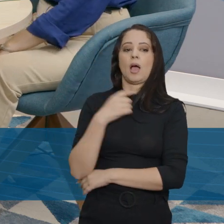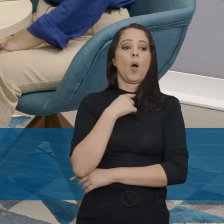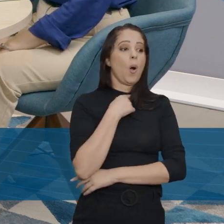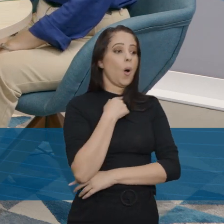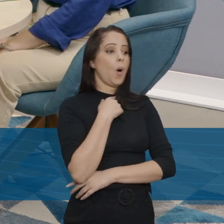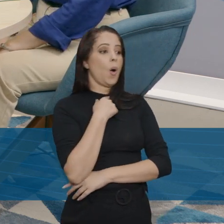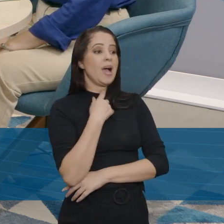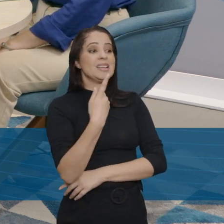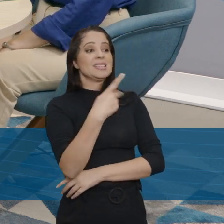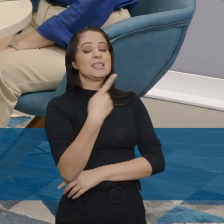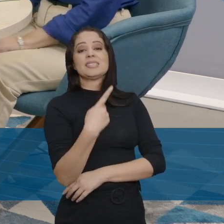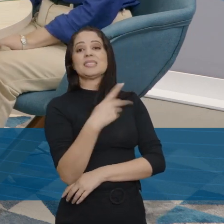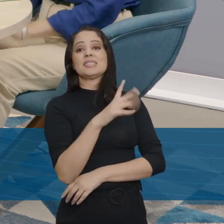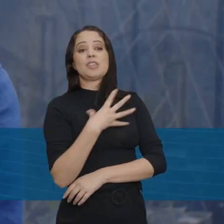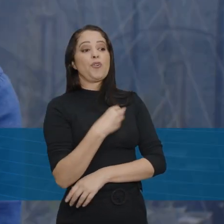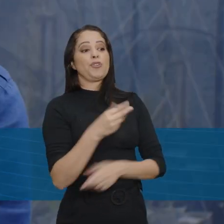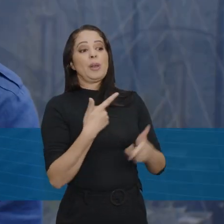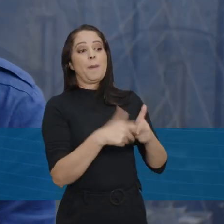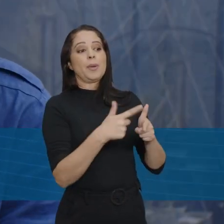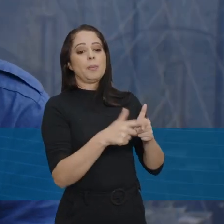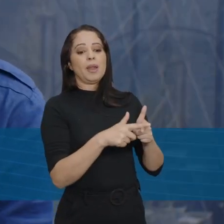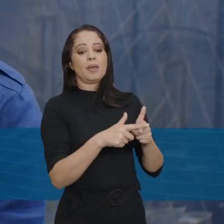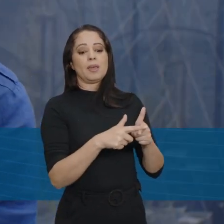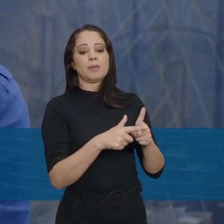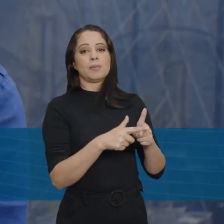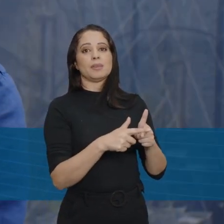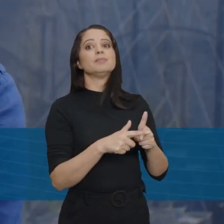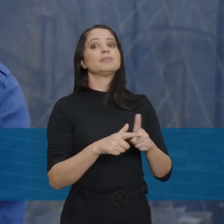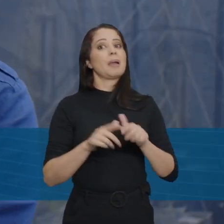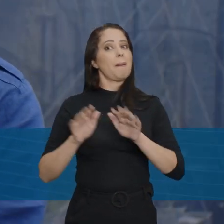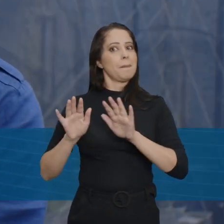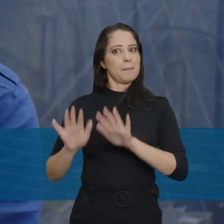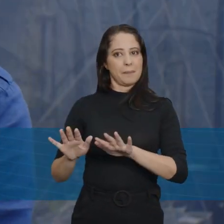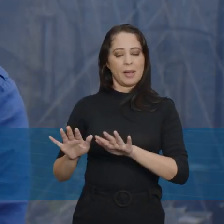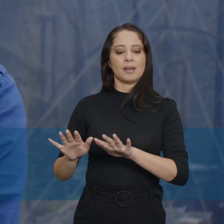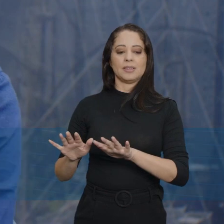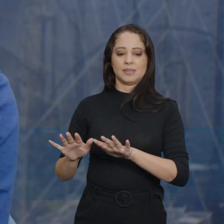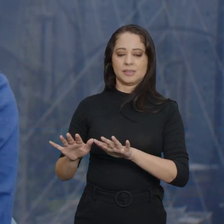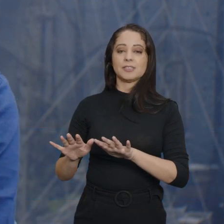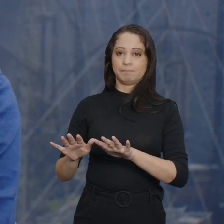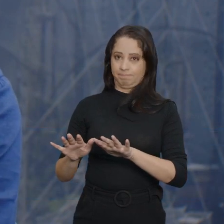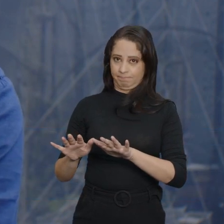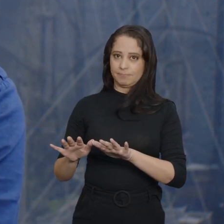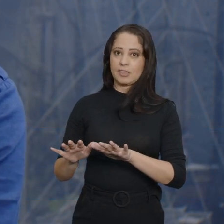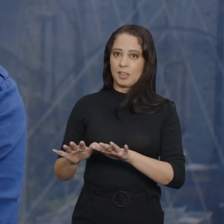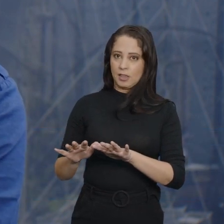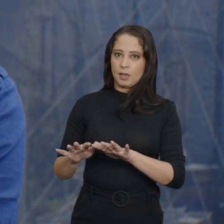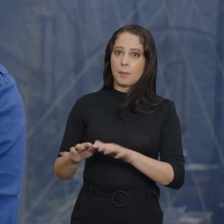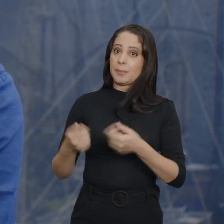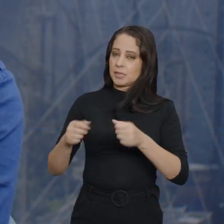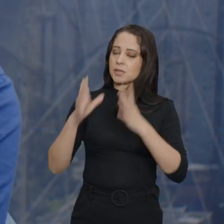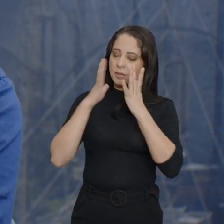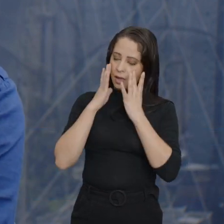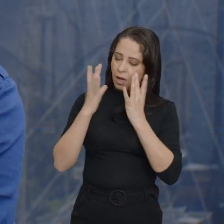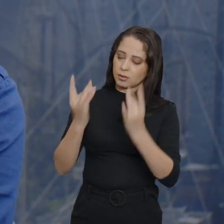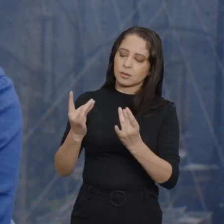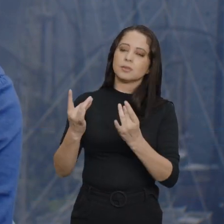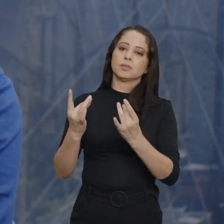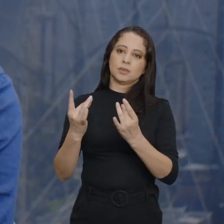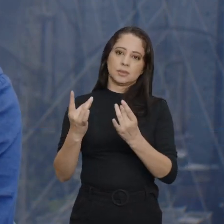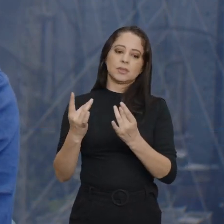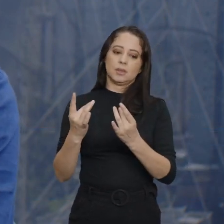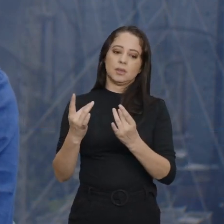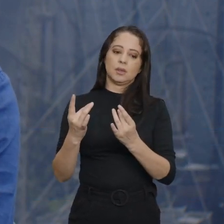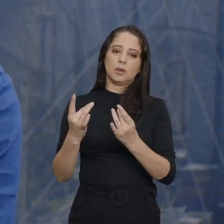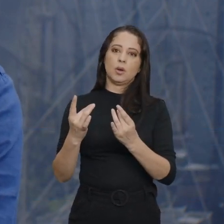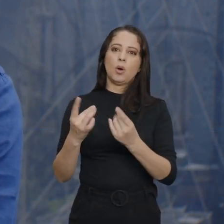com seu filho, porque a gente pensa na família da vítima. Mas a família do agressor, ela também tem que ter um olhar atento com